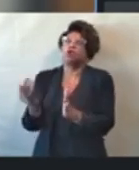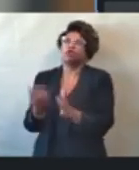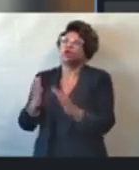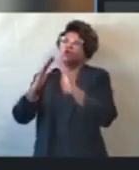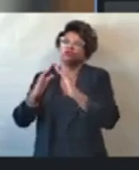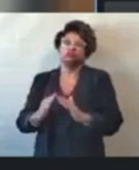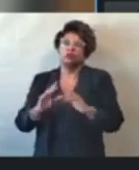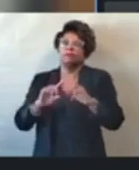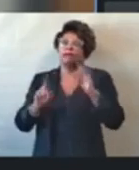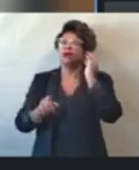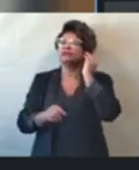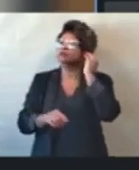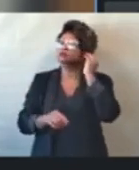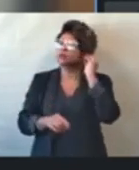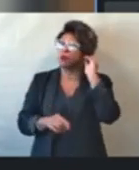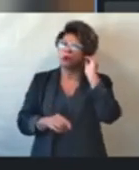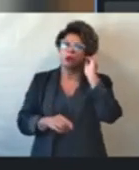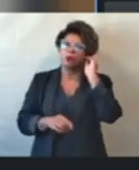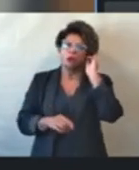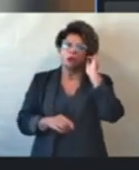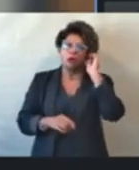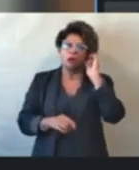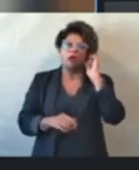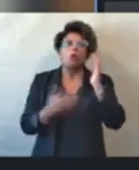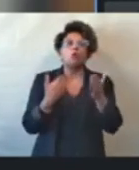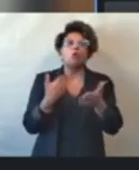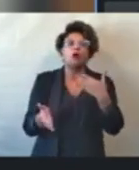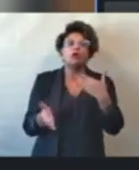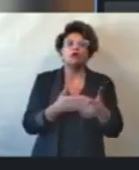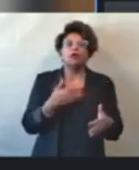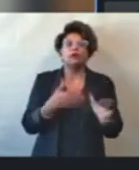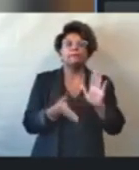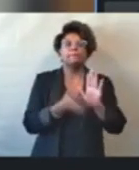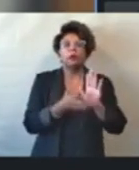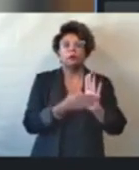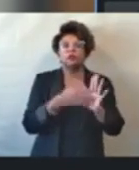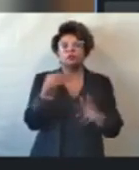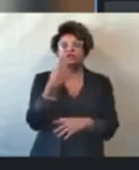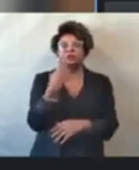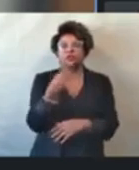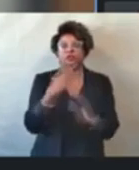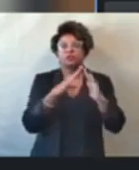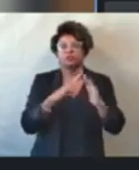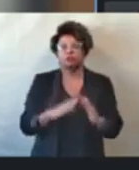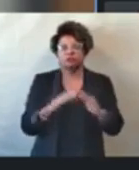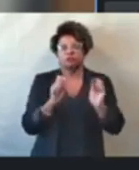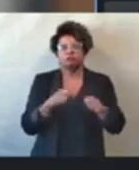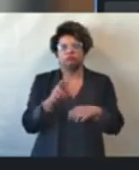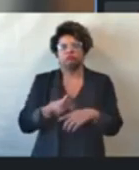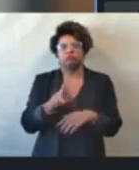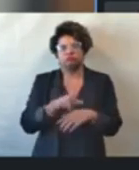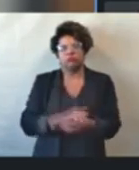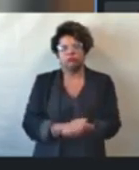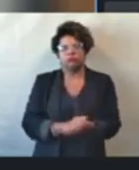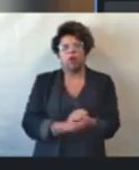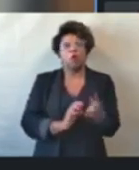da política de habitação, o recurso que cai no fundo de habitação, ele pode ser aplicado na política habitacional. Então, o valor inicial